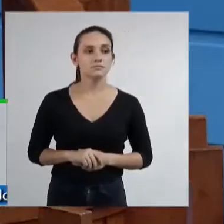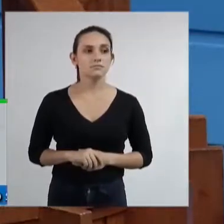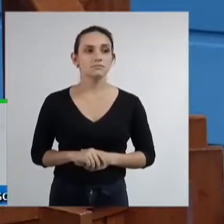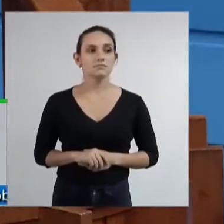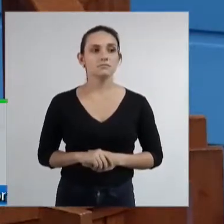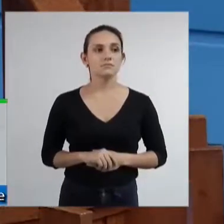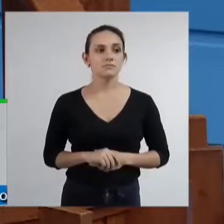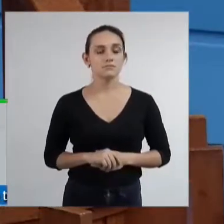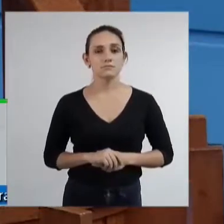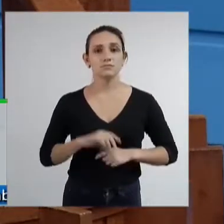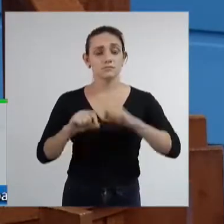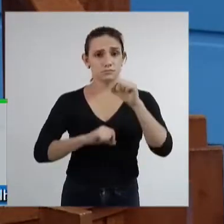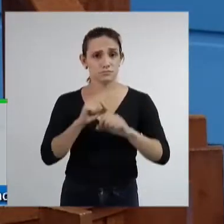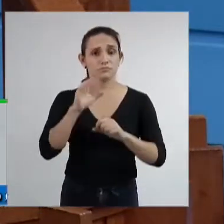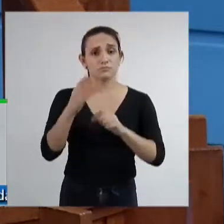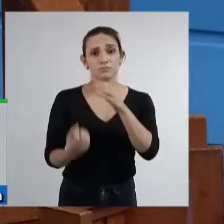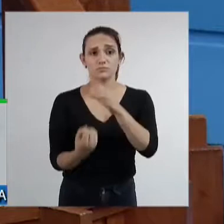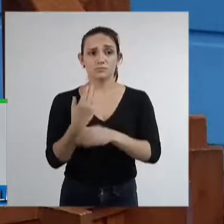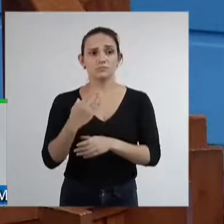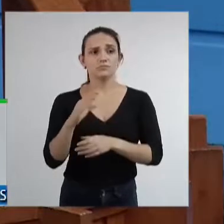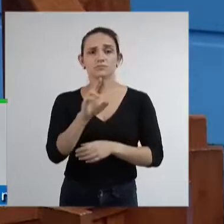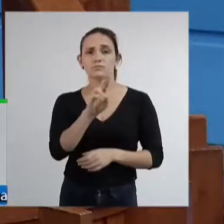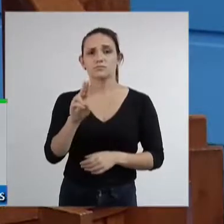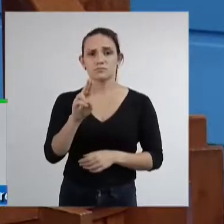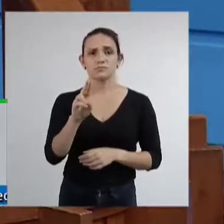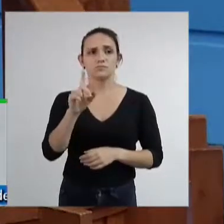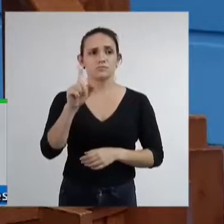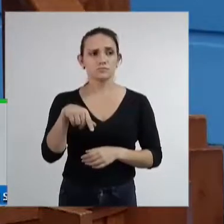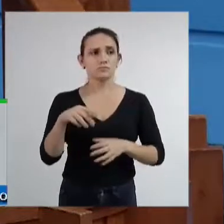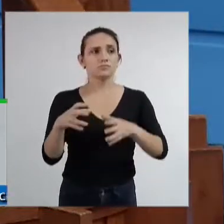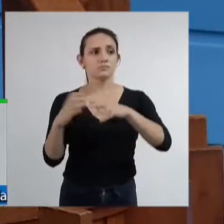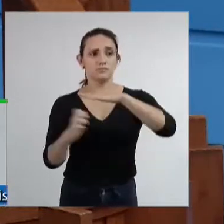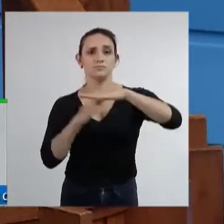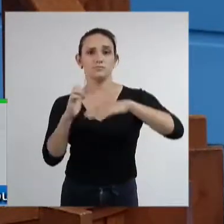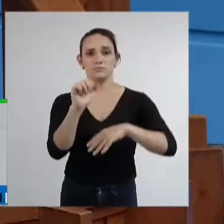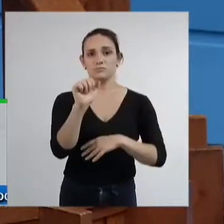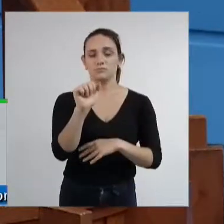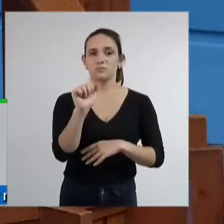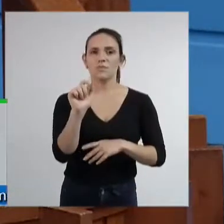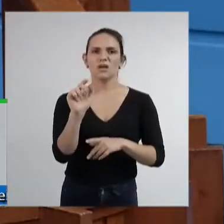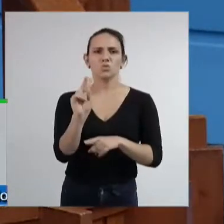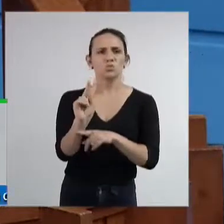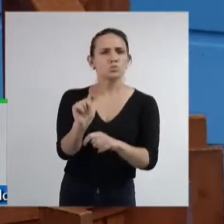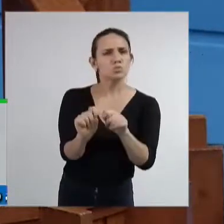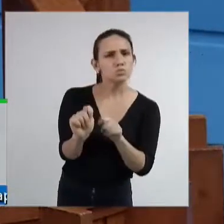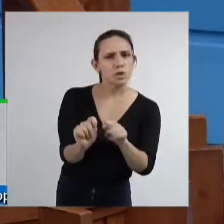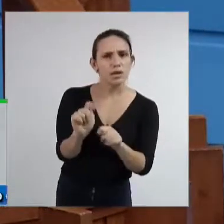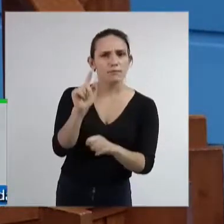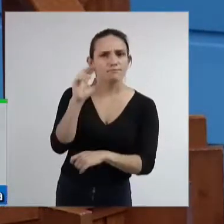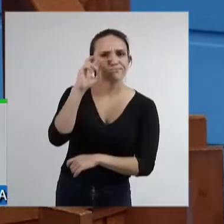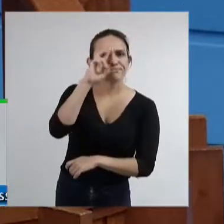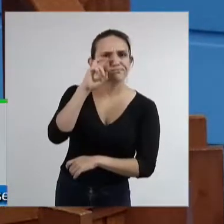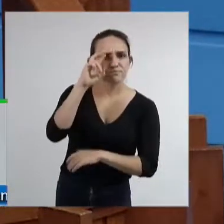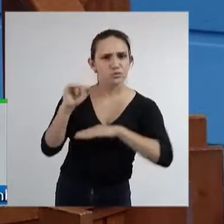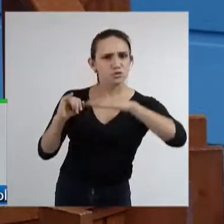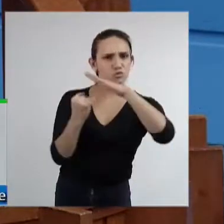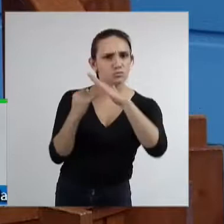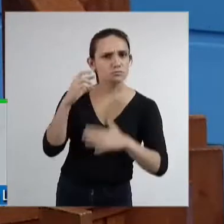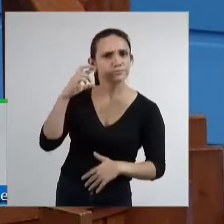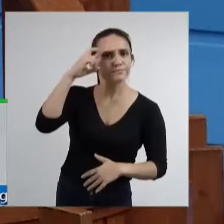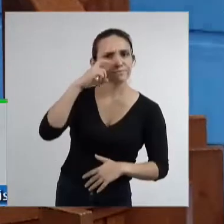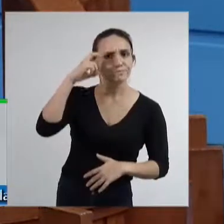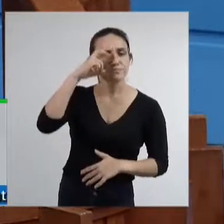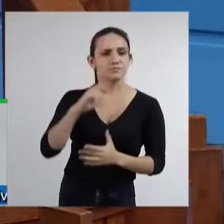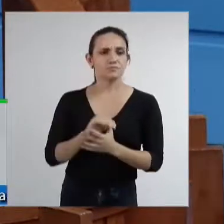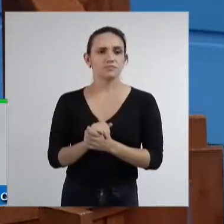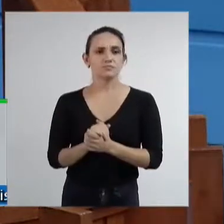Cardoso, foram criadas as agências reguladoras, as agências que fiscalizam,